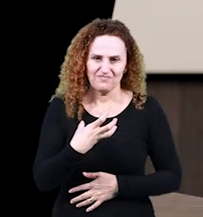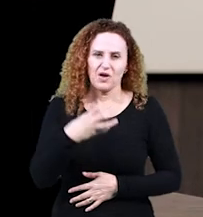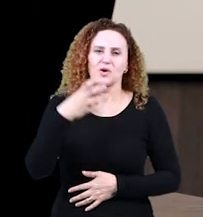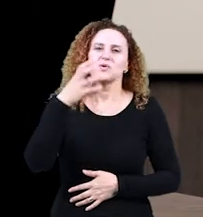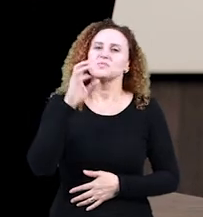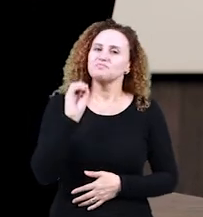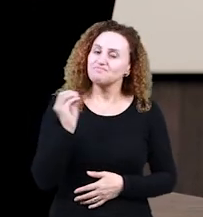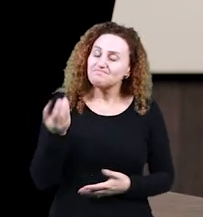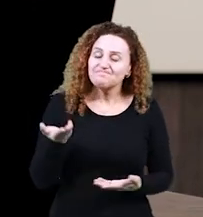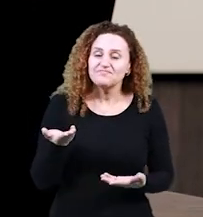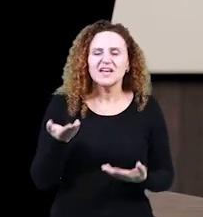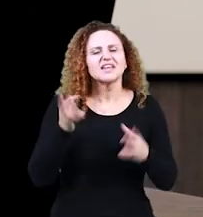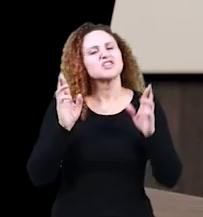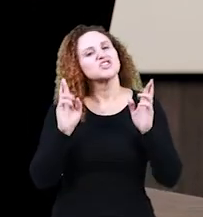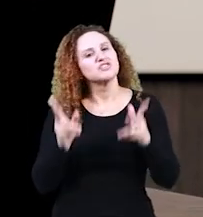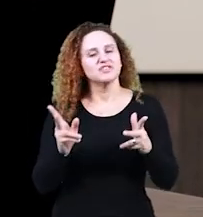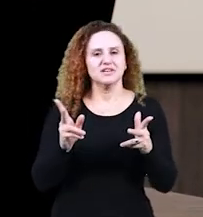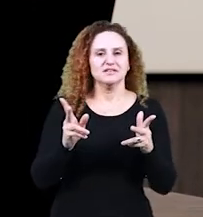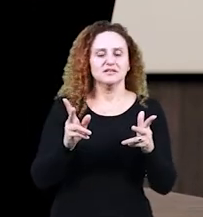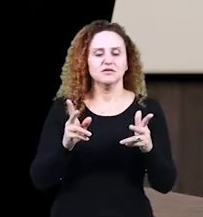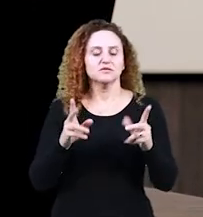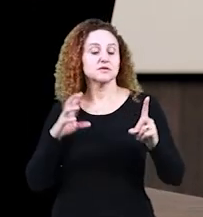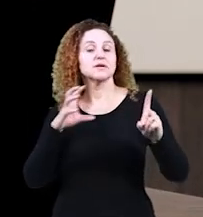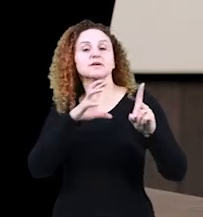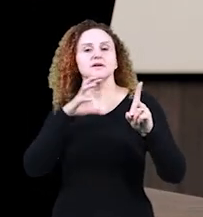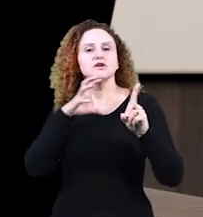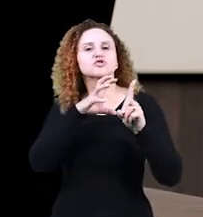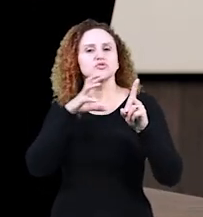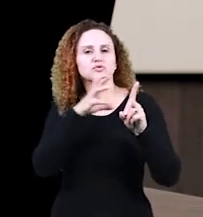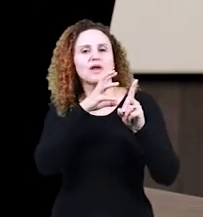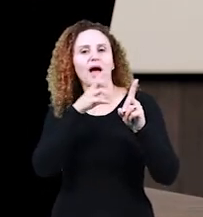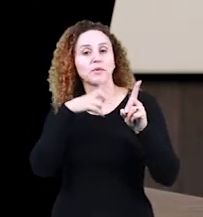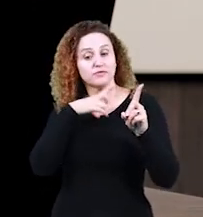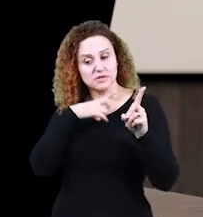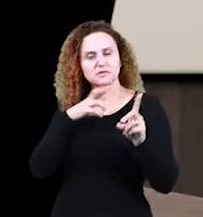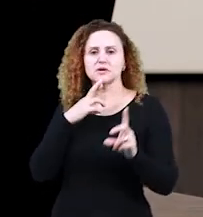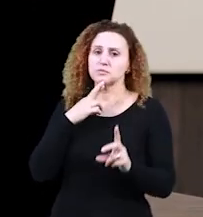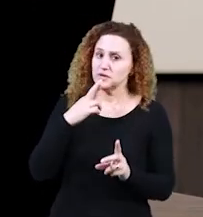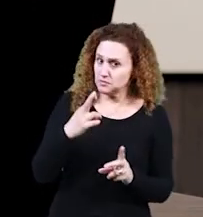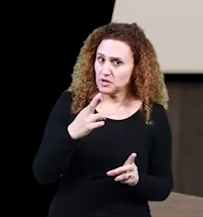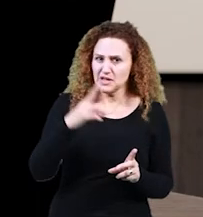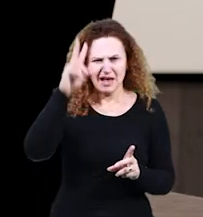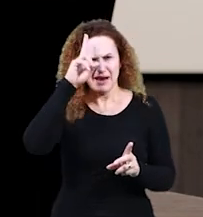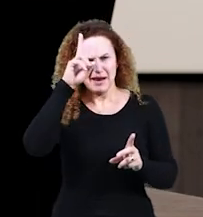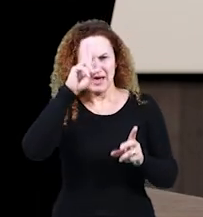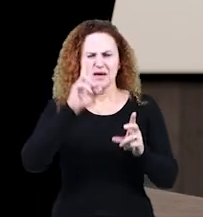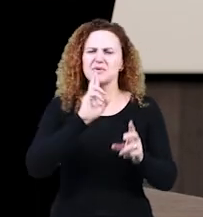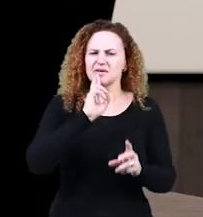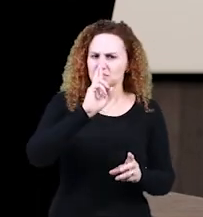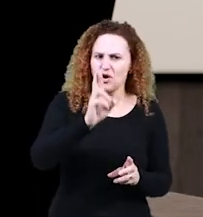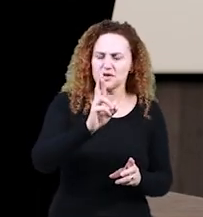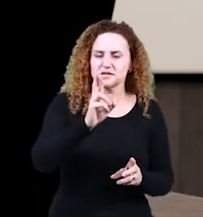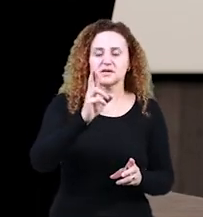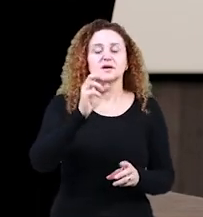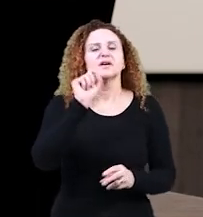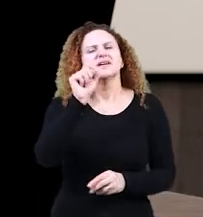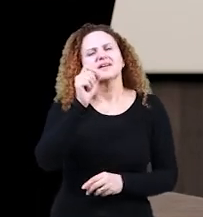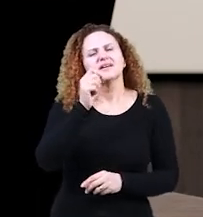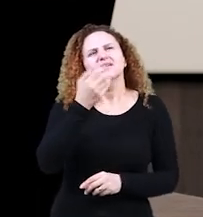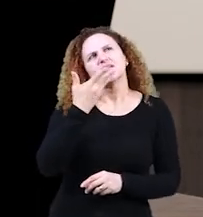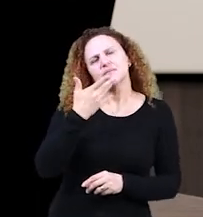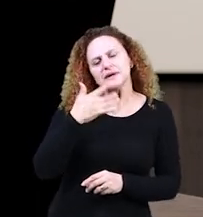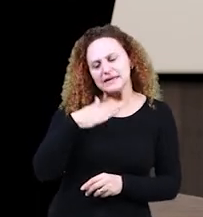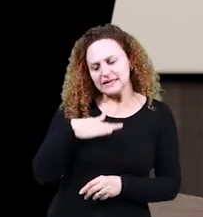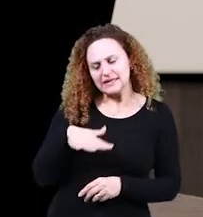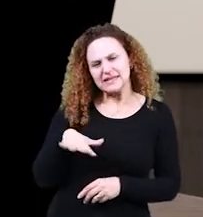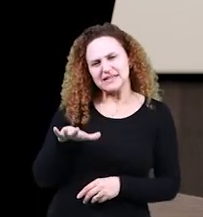behaviorismo entendia que para cada estímulo a uma resposta é o exemplo que eu dei para o exemplo que eu dei é quando